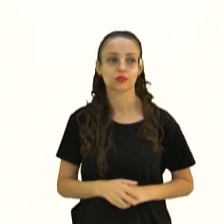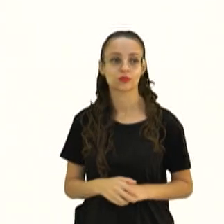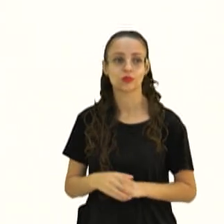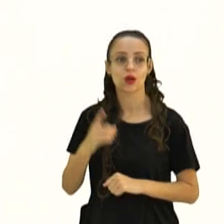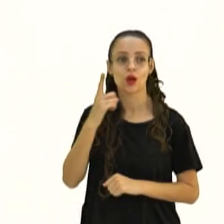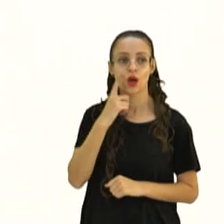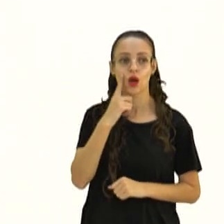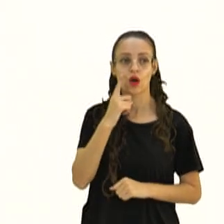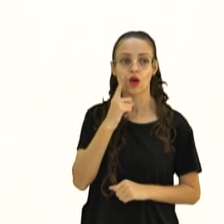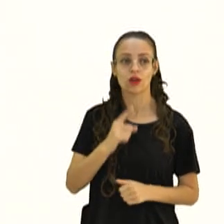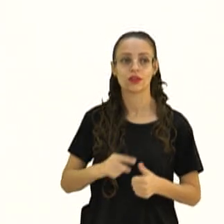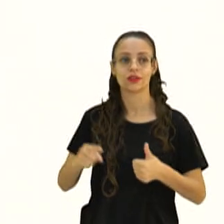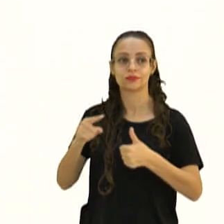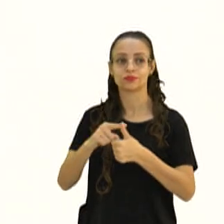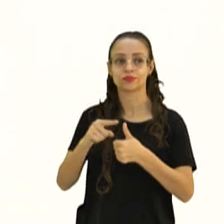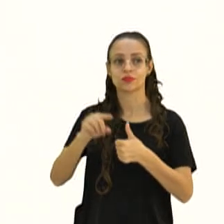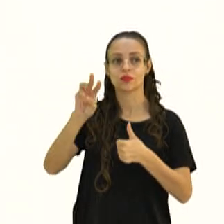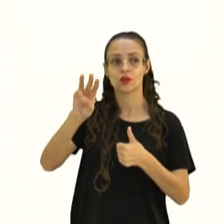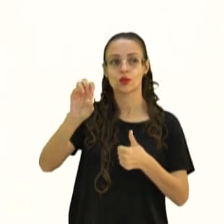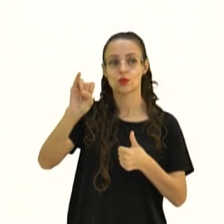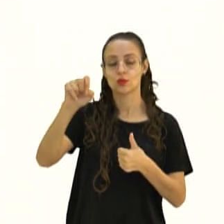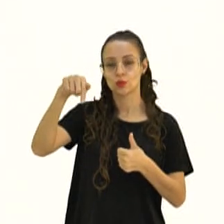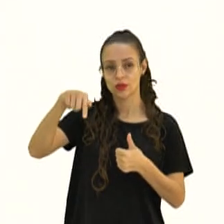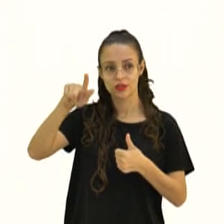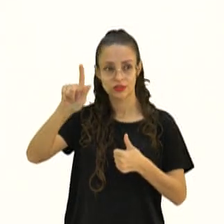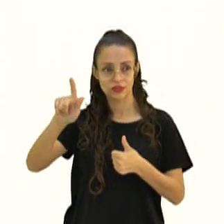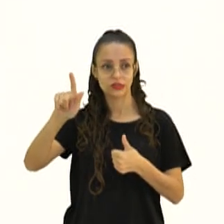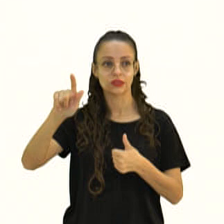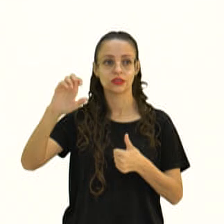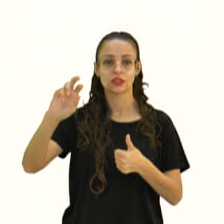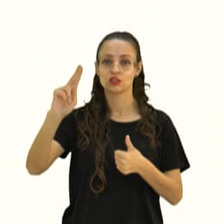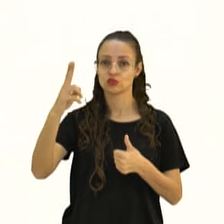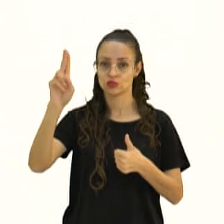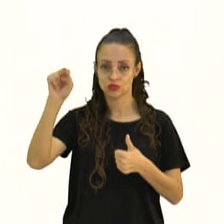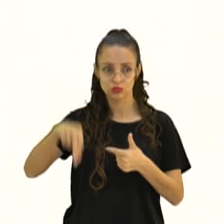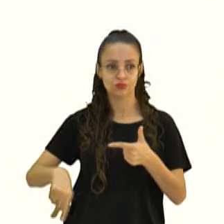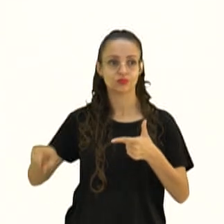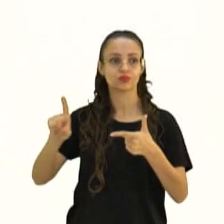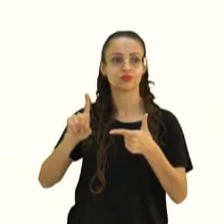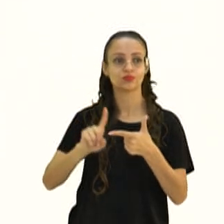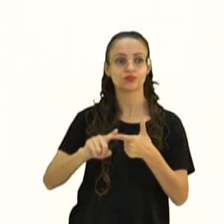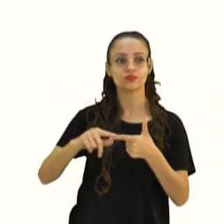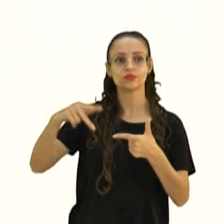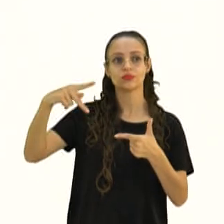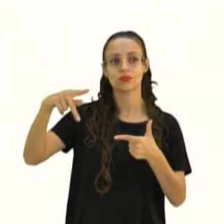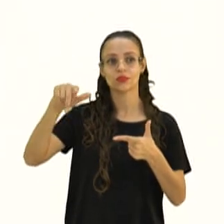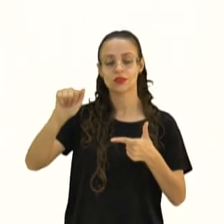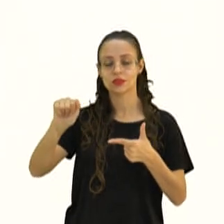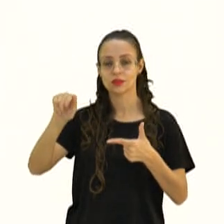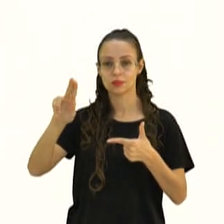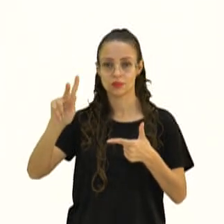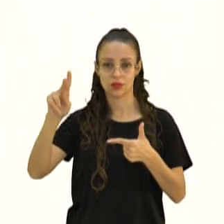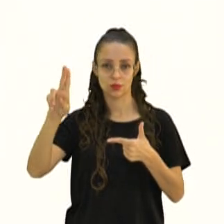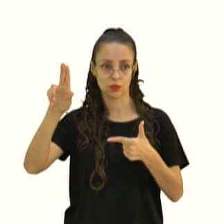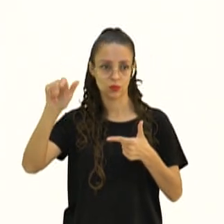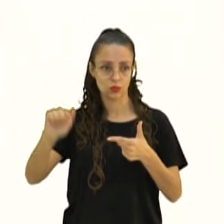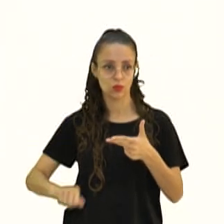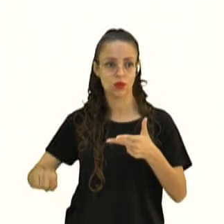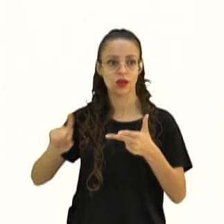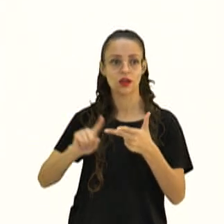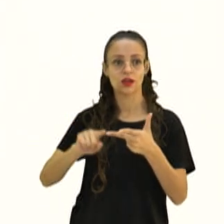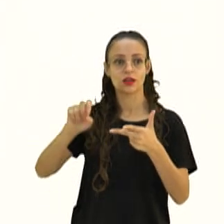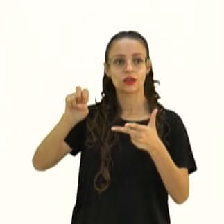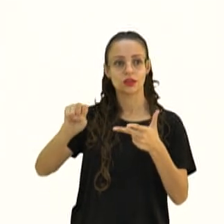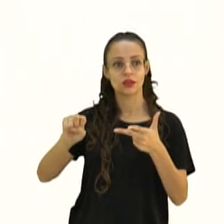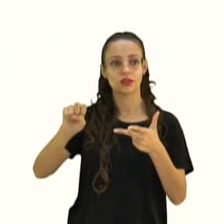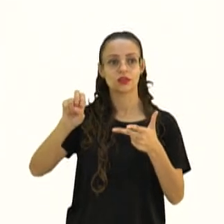Chun, o Pao Kua e o Shuai Xiao, né? São algumas das modalidades mais conhecidas, né, difundidas de Kung